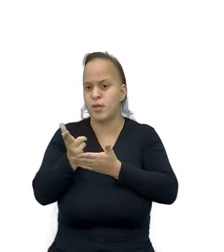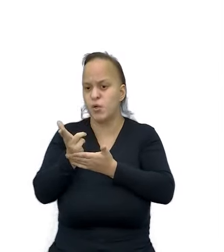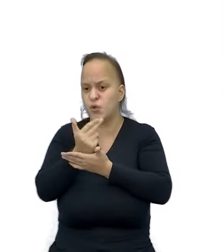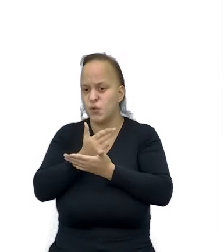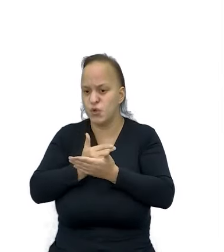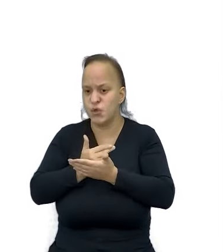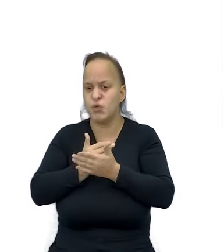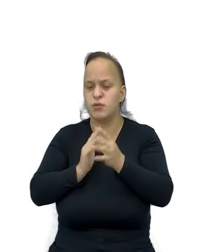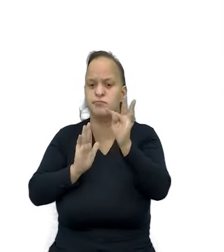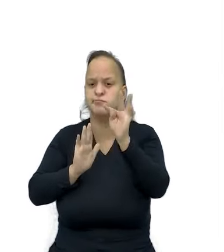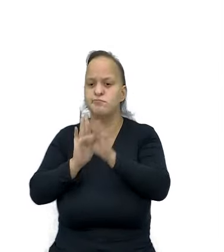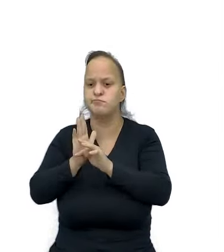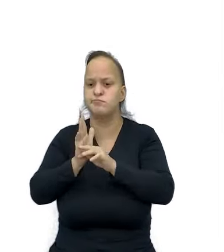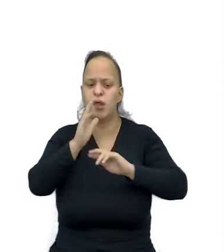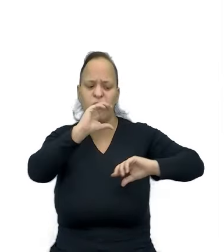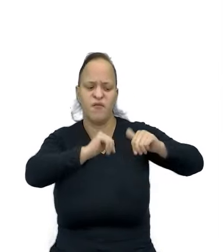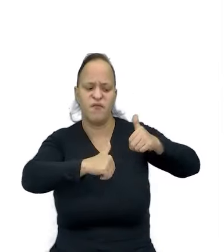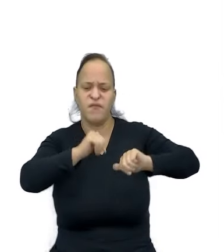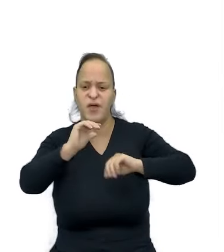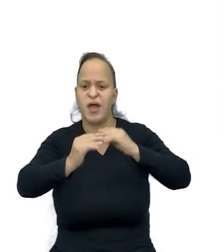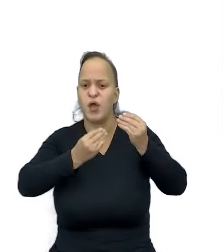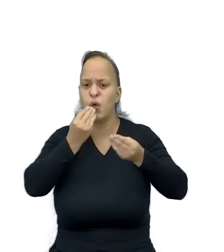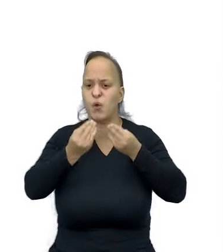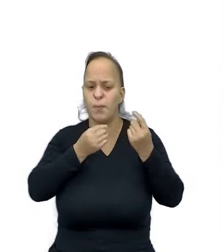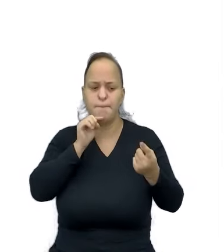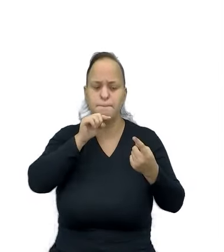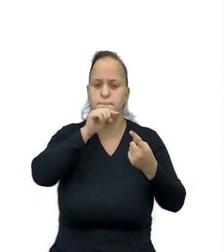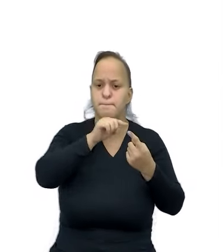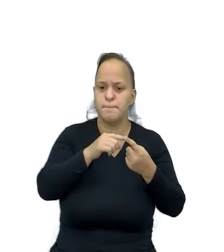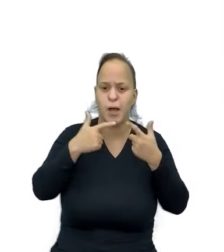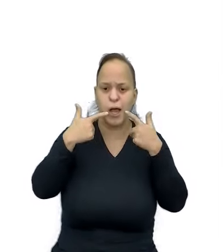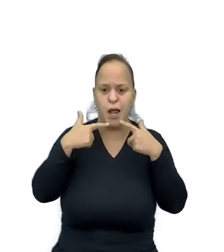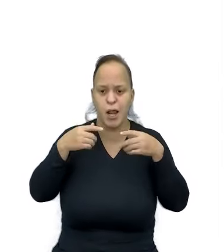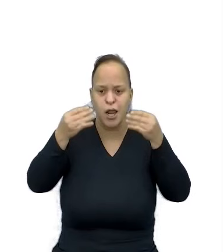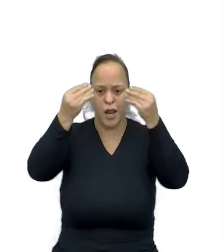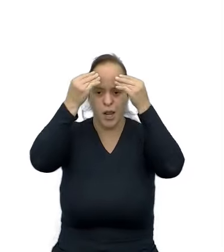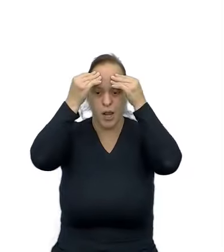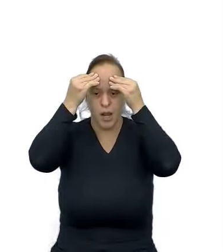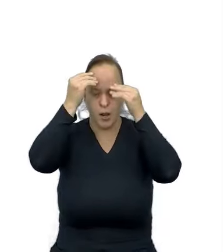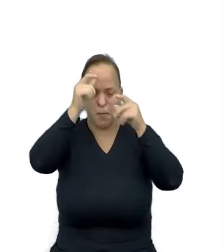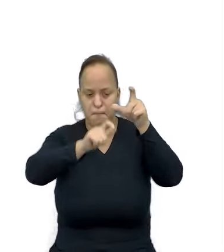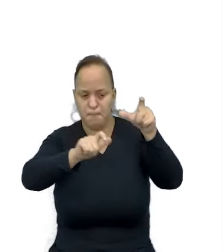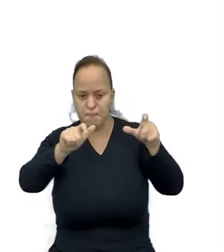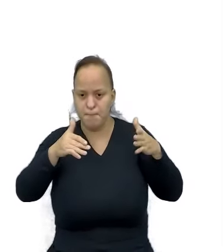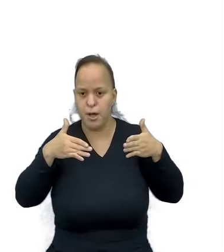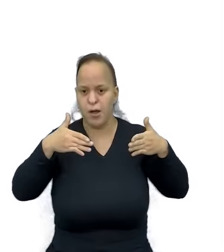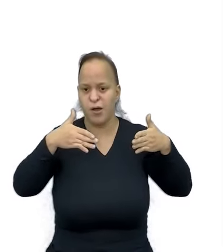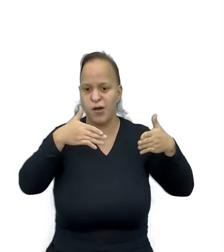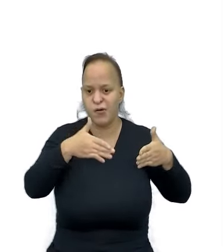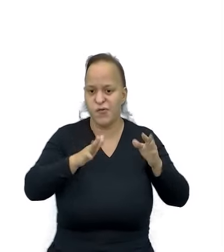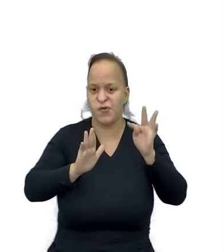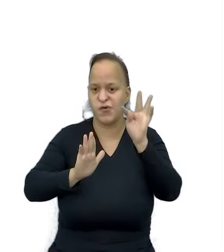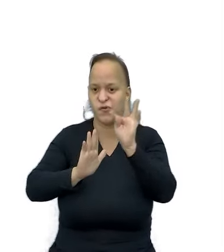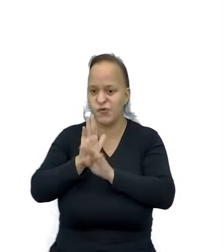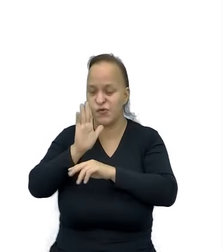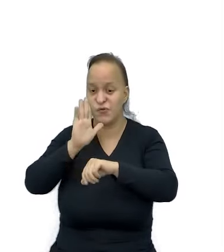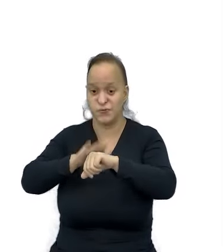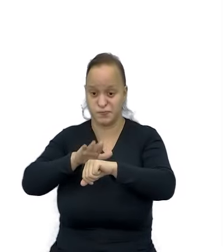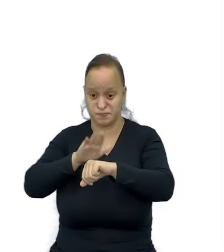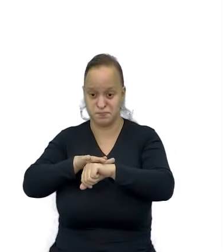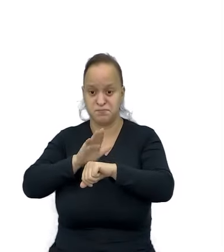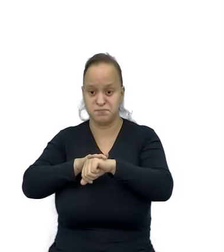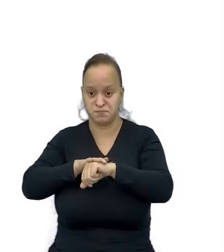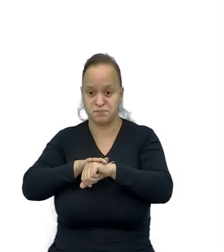de produção do texto, como objetivo, a linguagem, o público-alvo, né, que vai ser produzido esse texto, então,